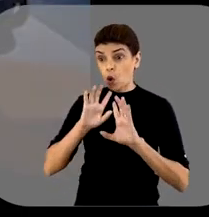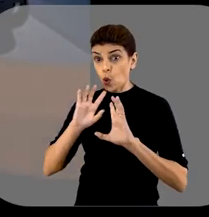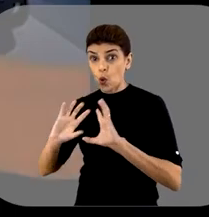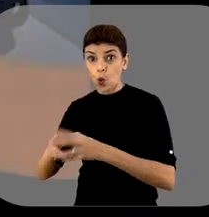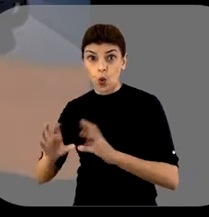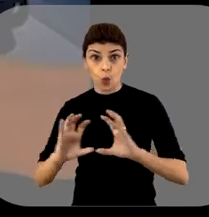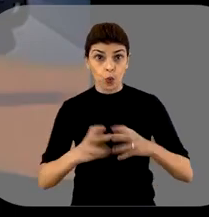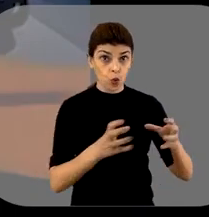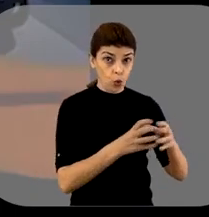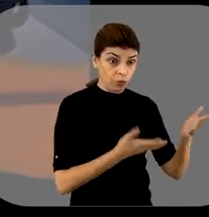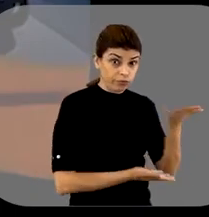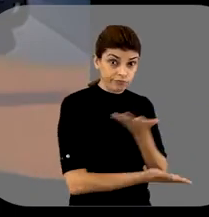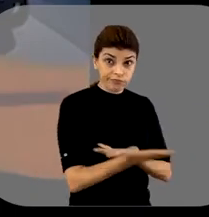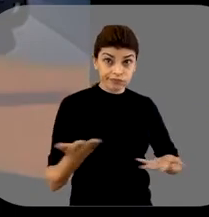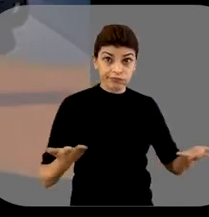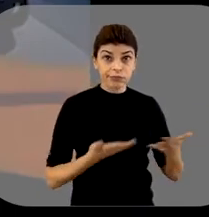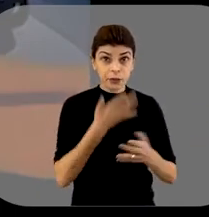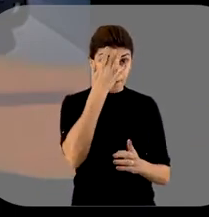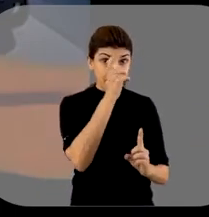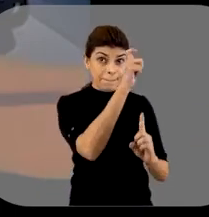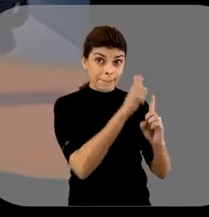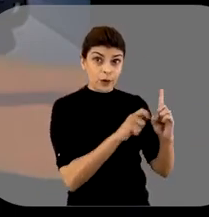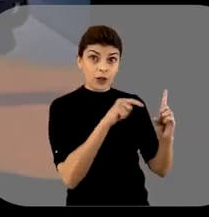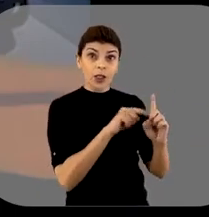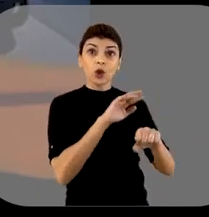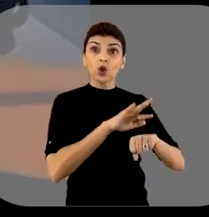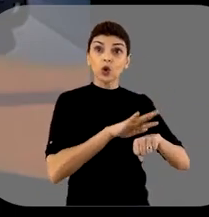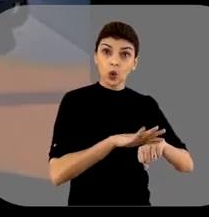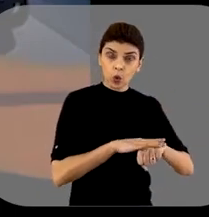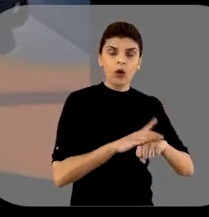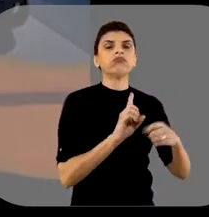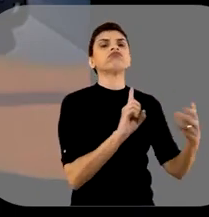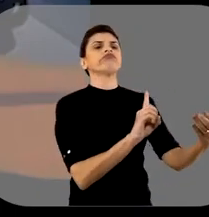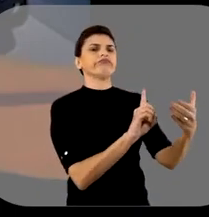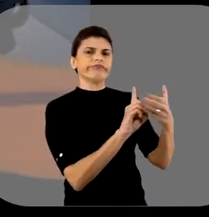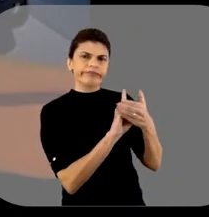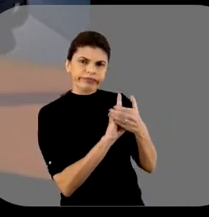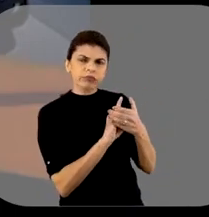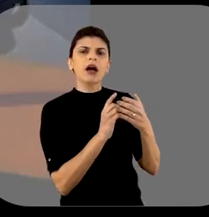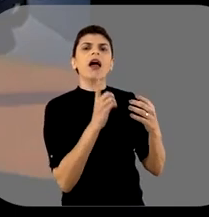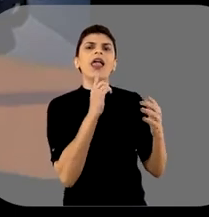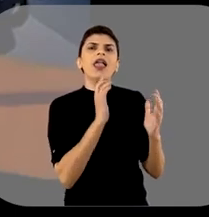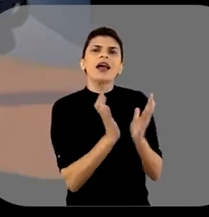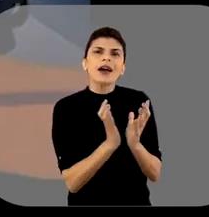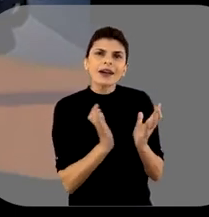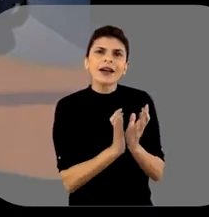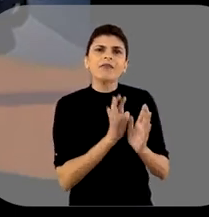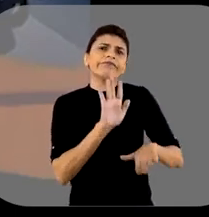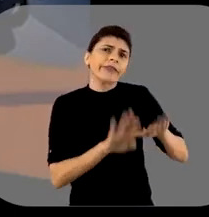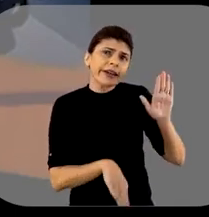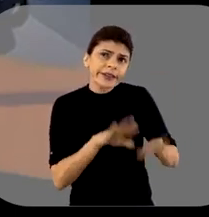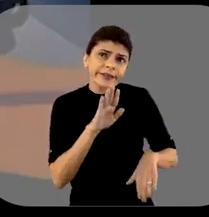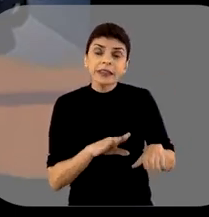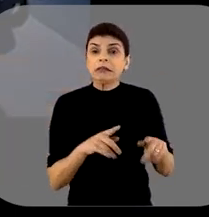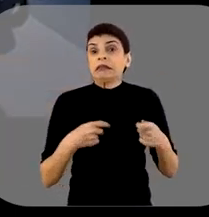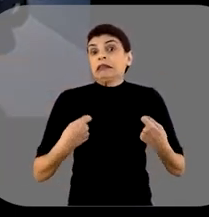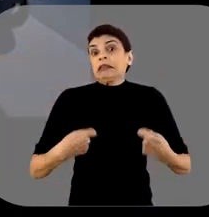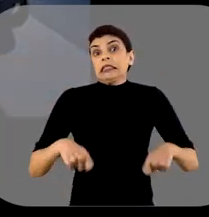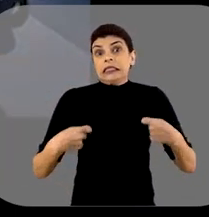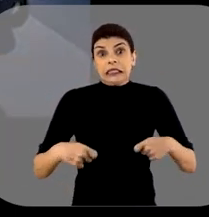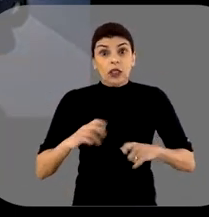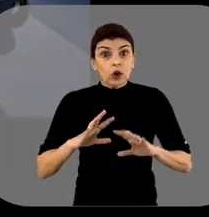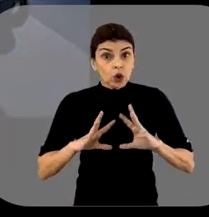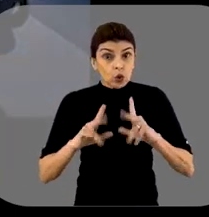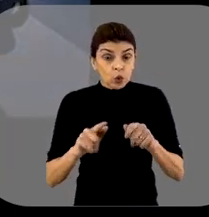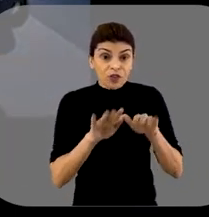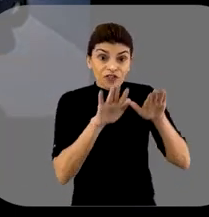grupos maiores para além daquela pessoa que está doente, é um lugar que é de acolhida também, né? Que muitas vezes não necessariamente precisa